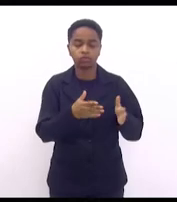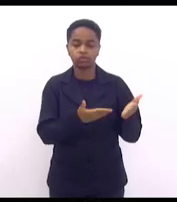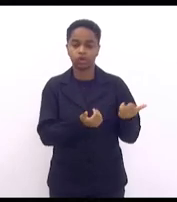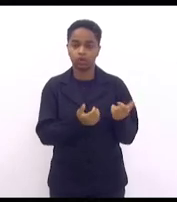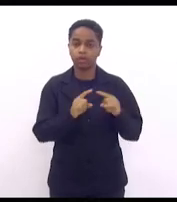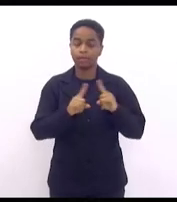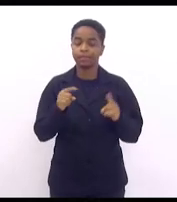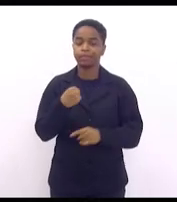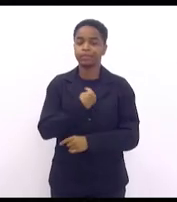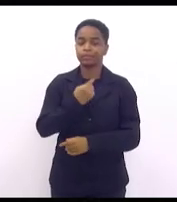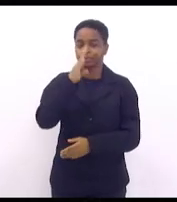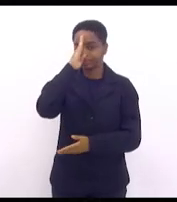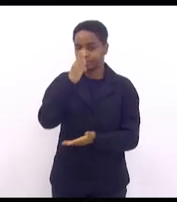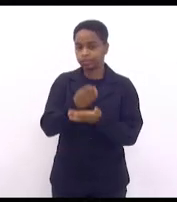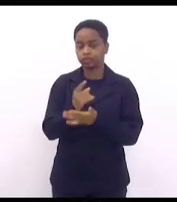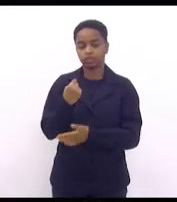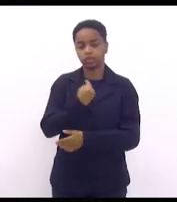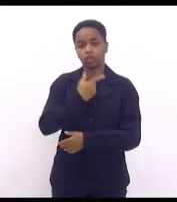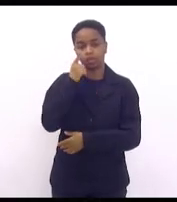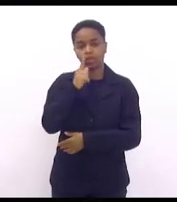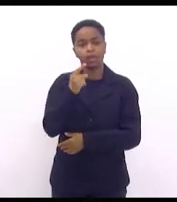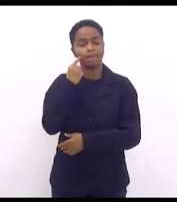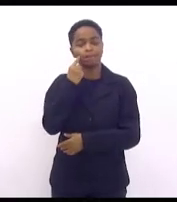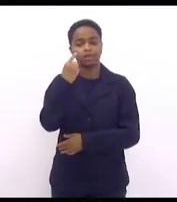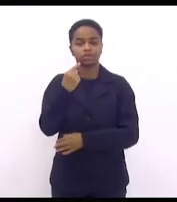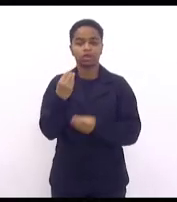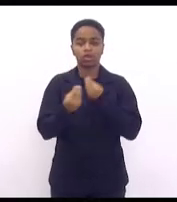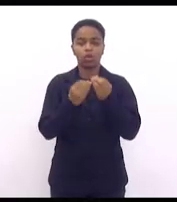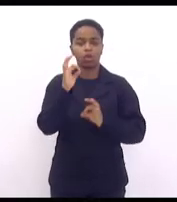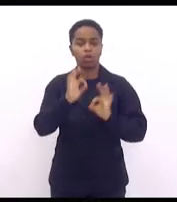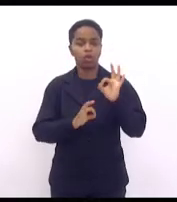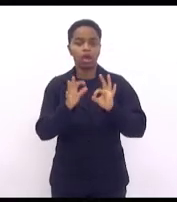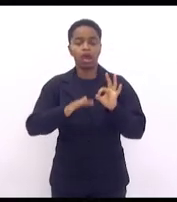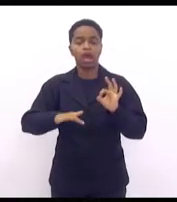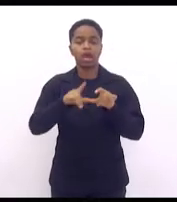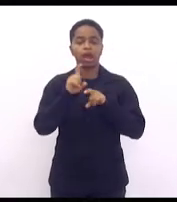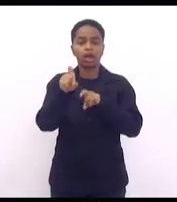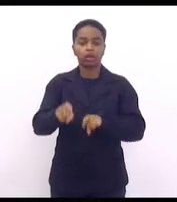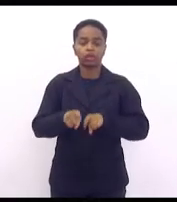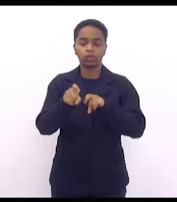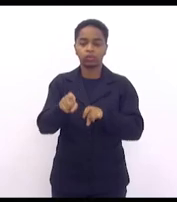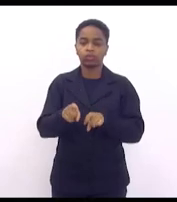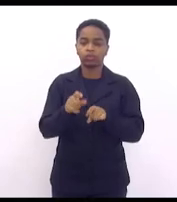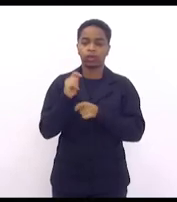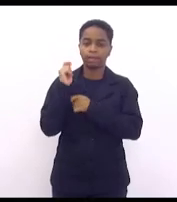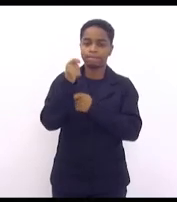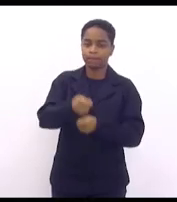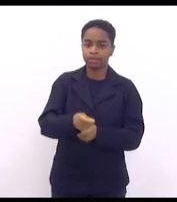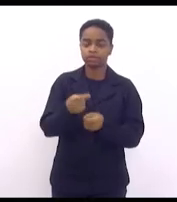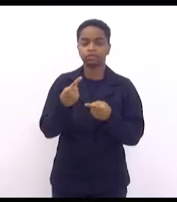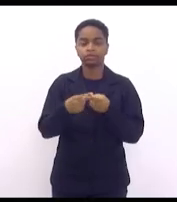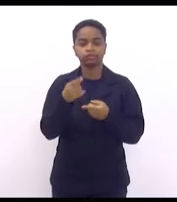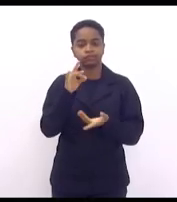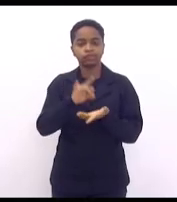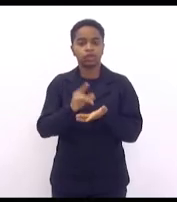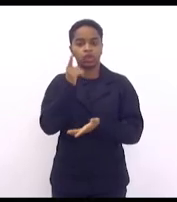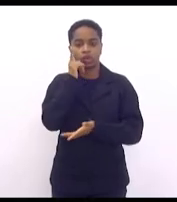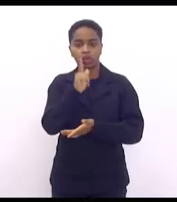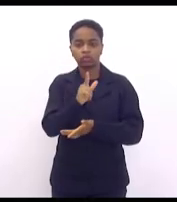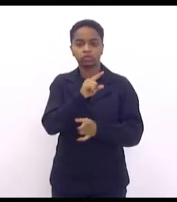acho que a gente pode, sim, pensar num complexo de agricultura e pesca que possa alcançar